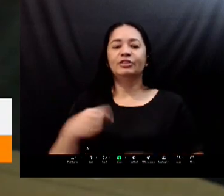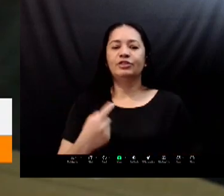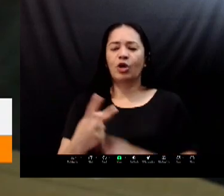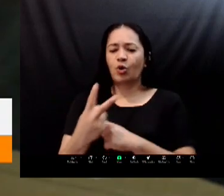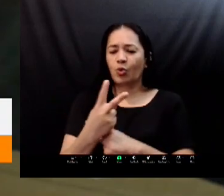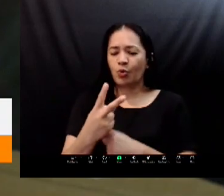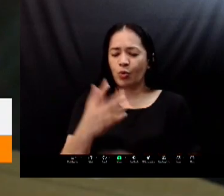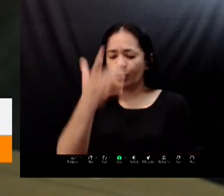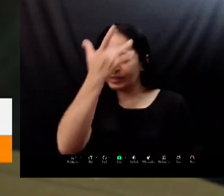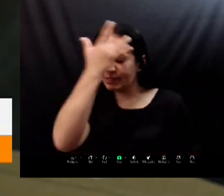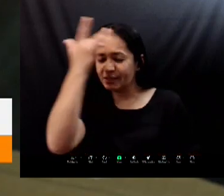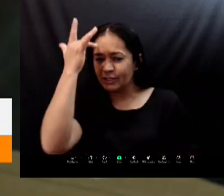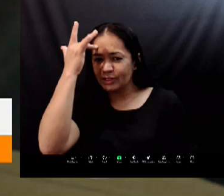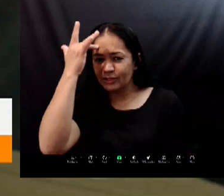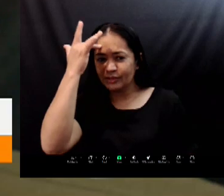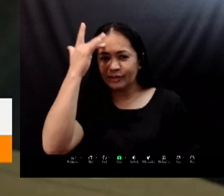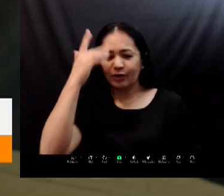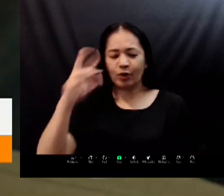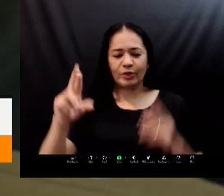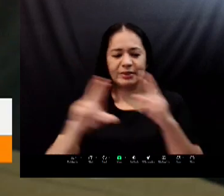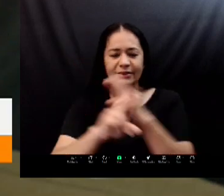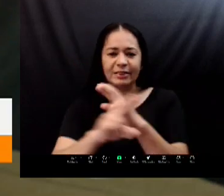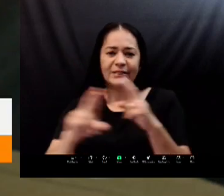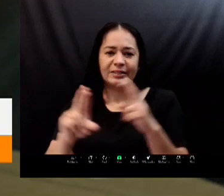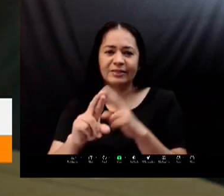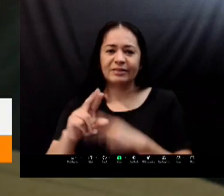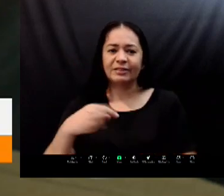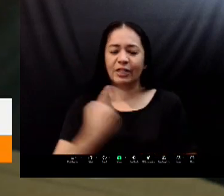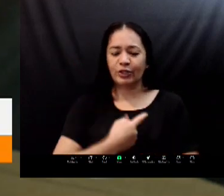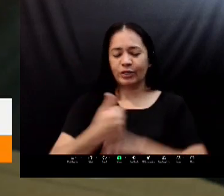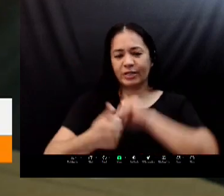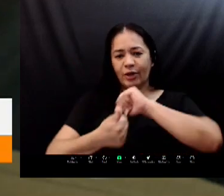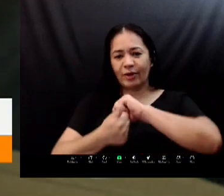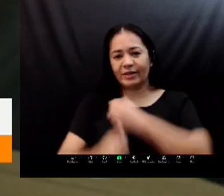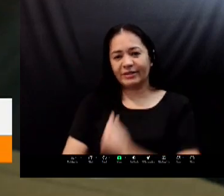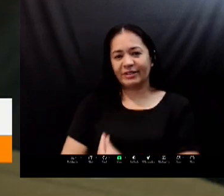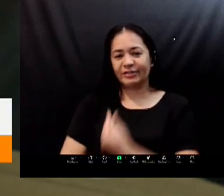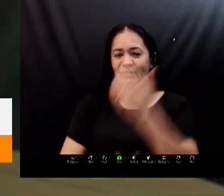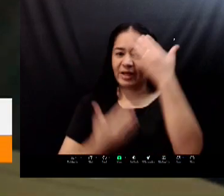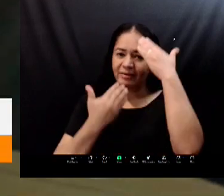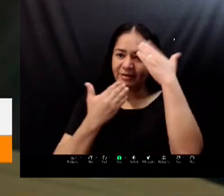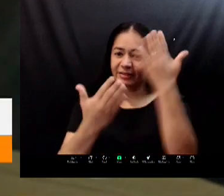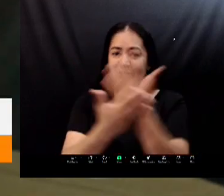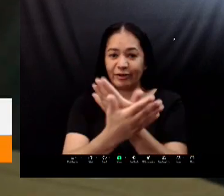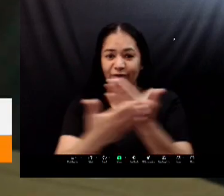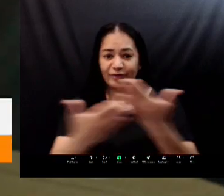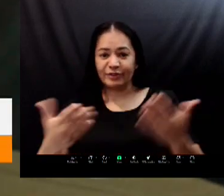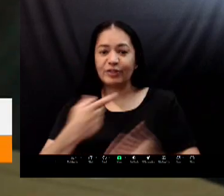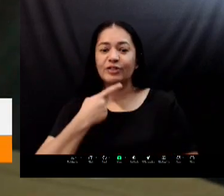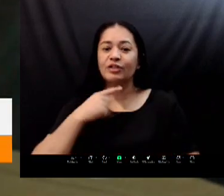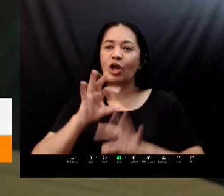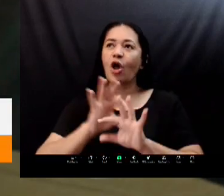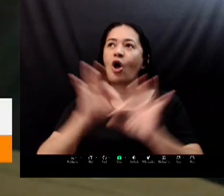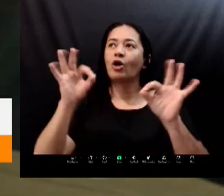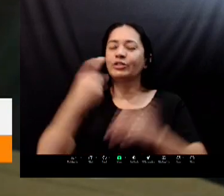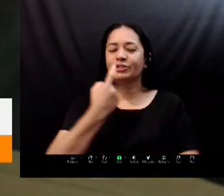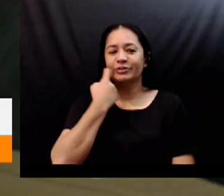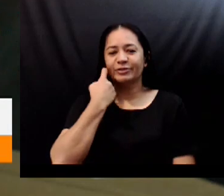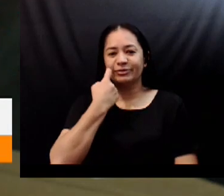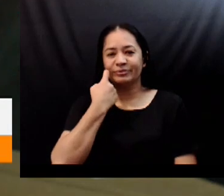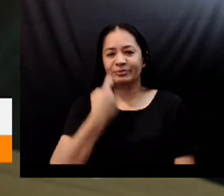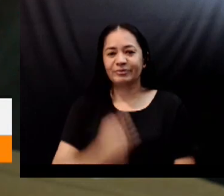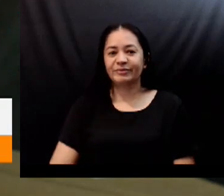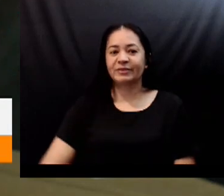das nossas relações, da nossa qualidade de vida. Eu quero agradecer você, desejar uma ótima sexta-feira e lembrar que segunda-feira a gente